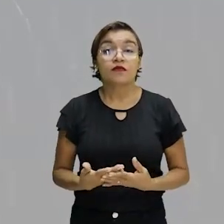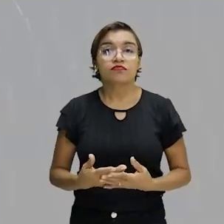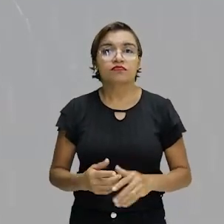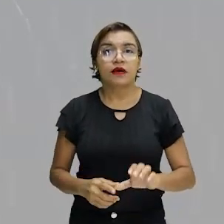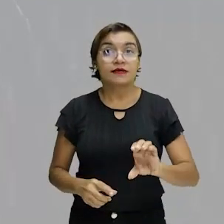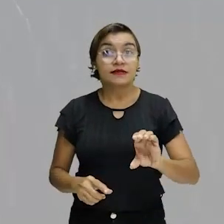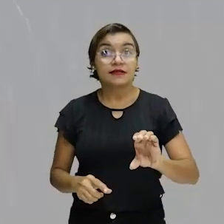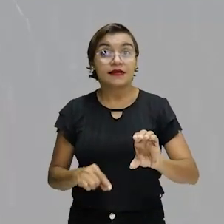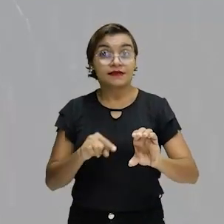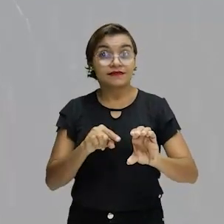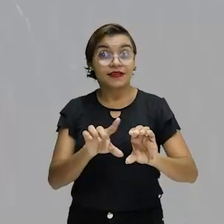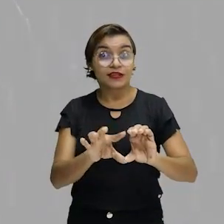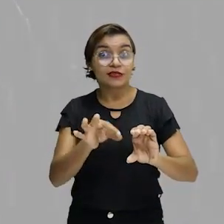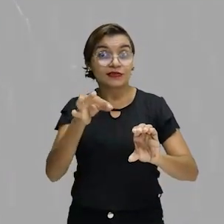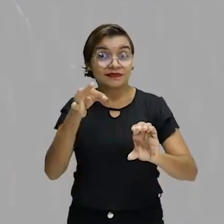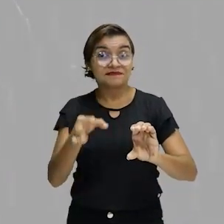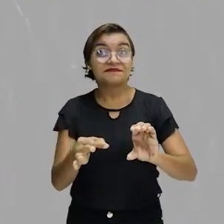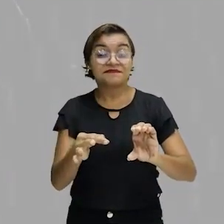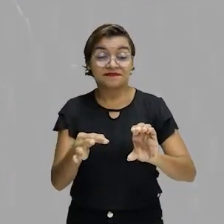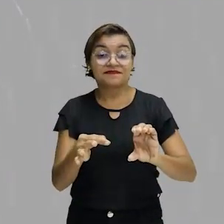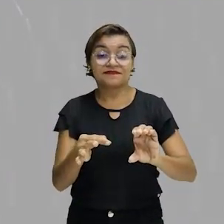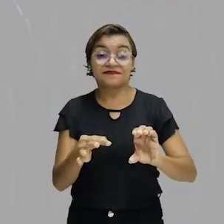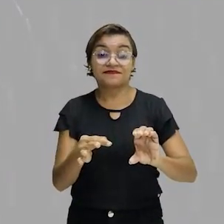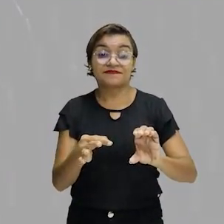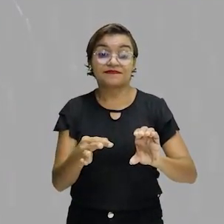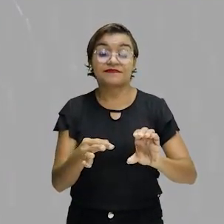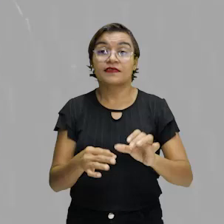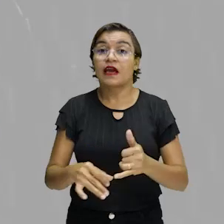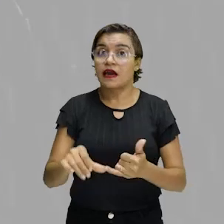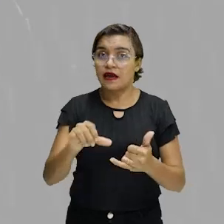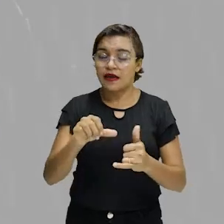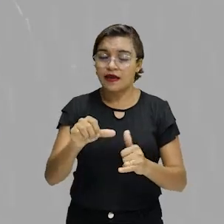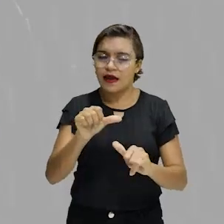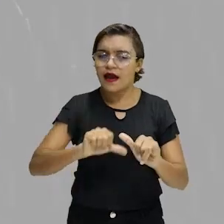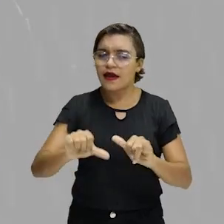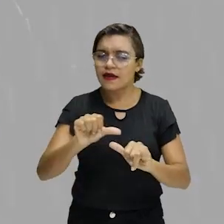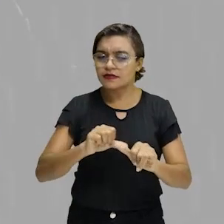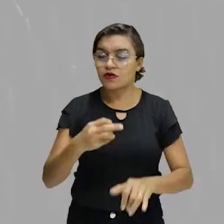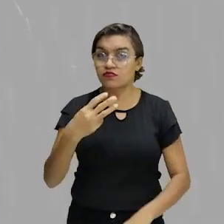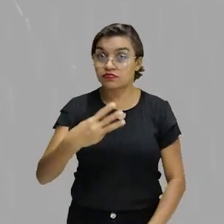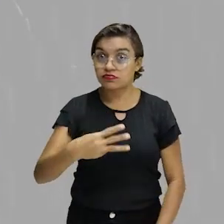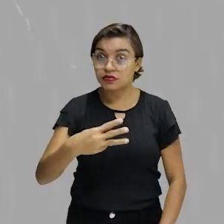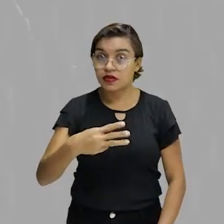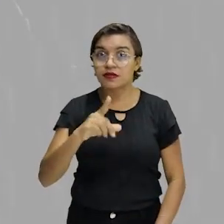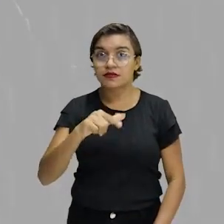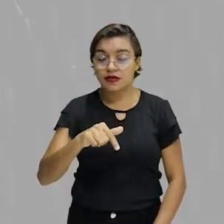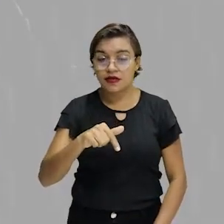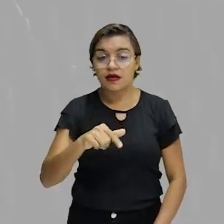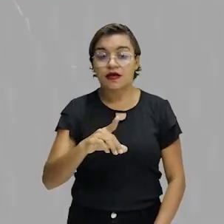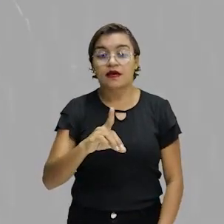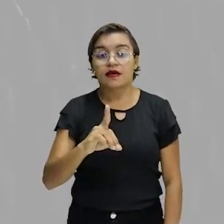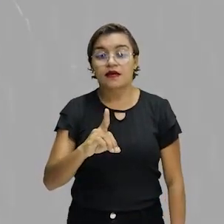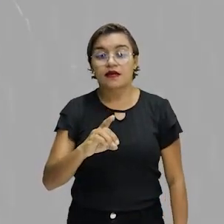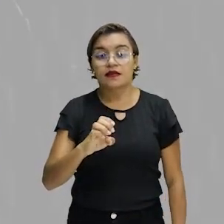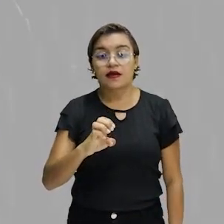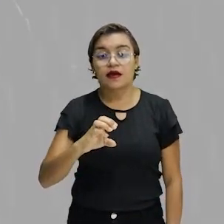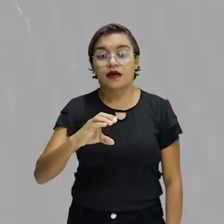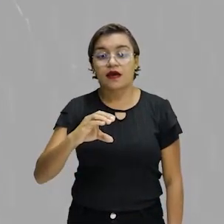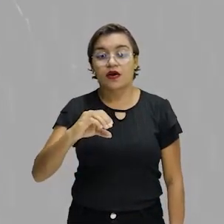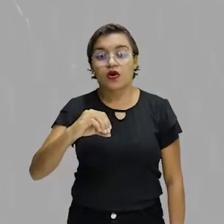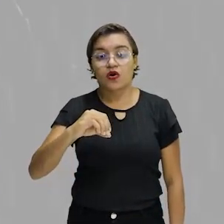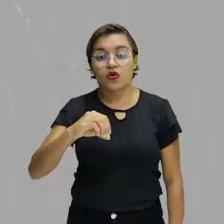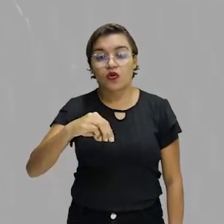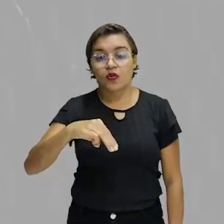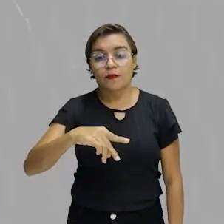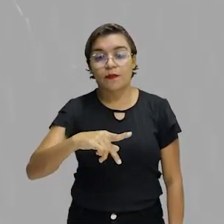alternativa correta tá letra c a reação TR é uma reação de decomposição corretíssima